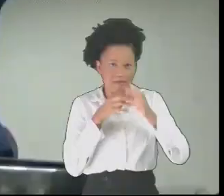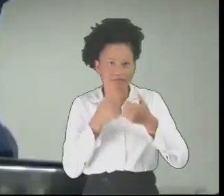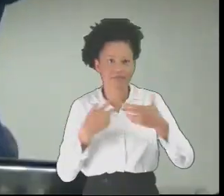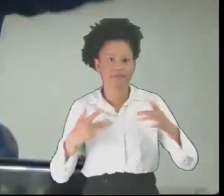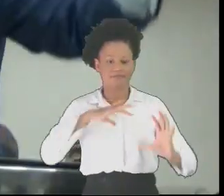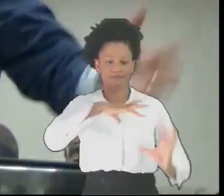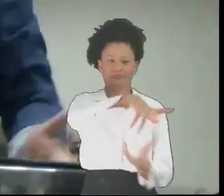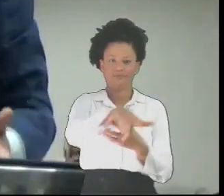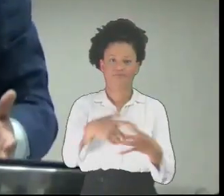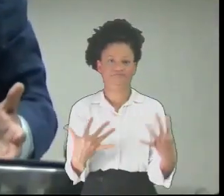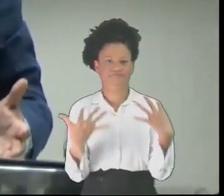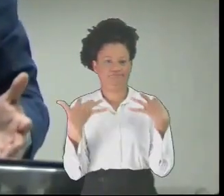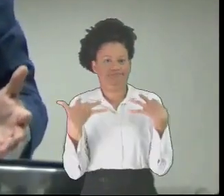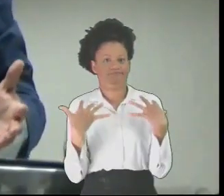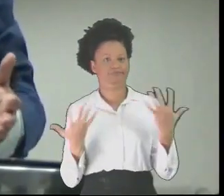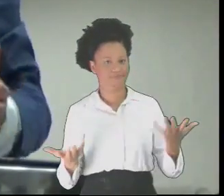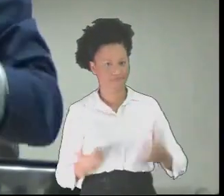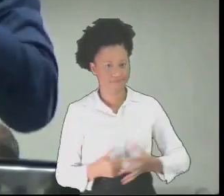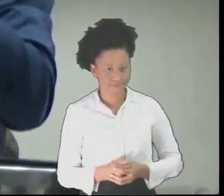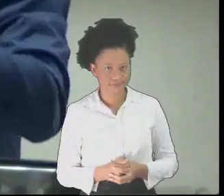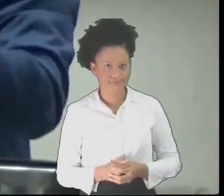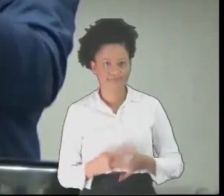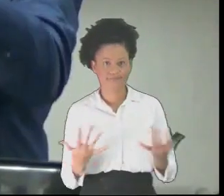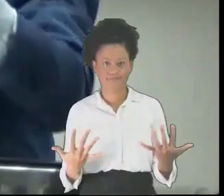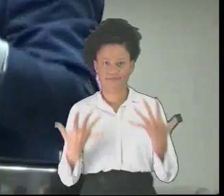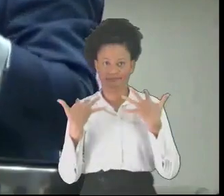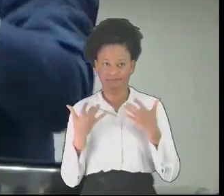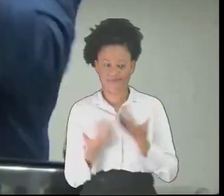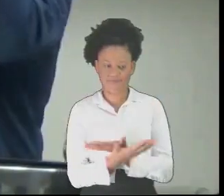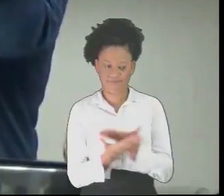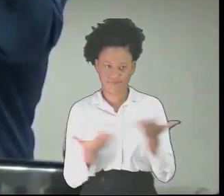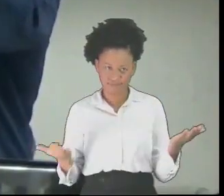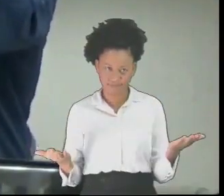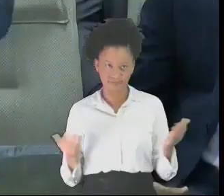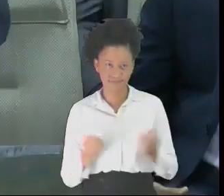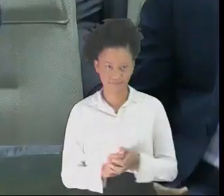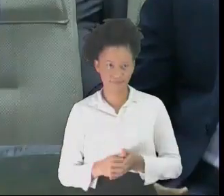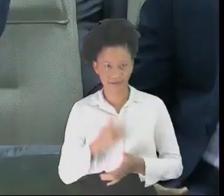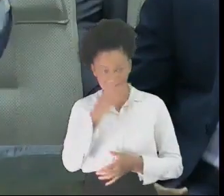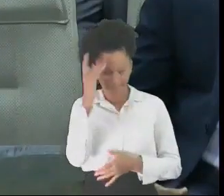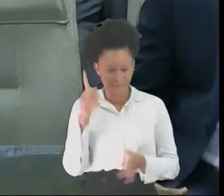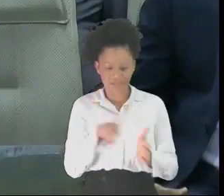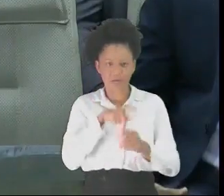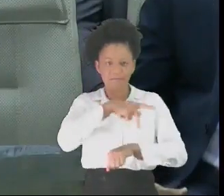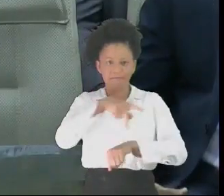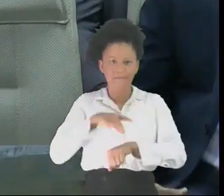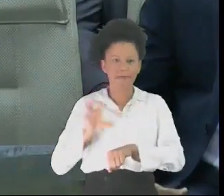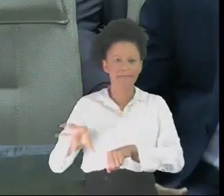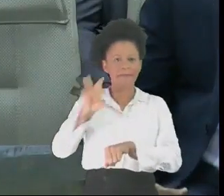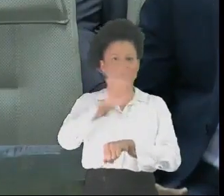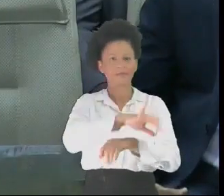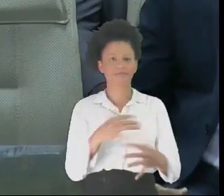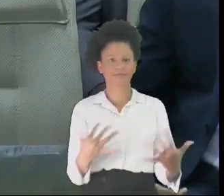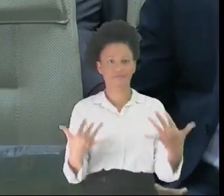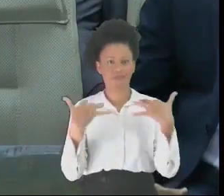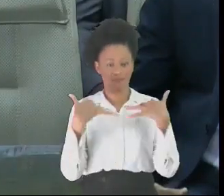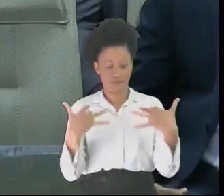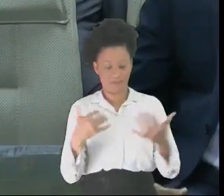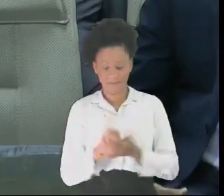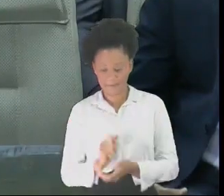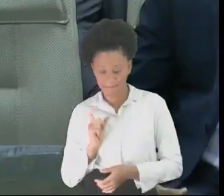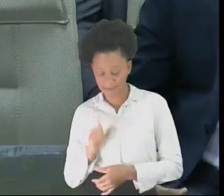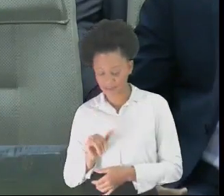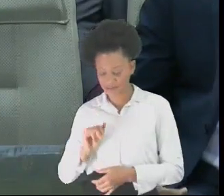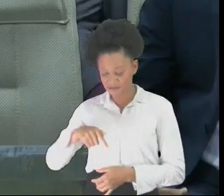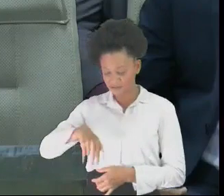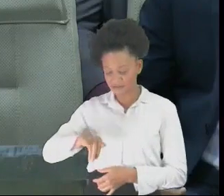todo está ouvindo. O mundo todo, não é só vocês aqui. Muita gente, até em outros países, estão ouvindo. A palavra iníquo no grego